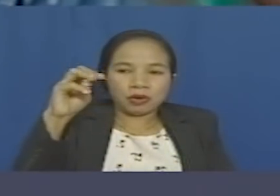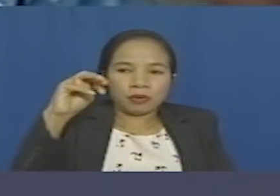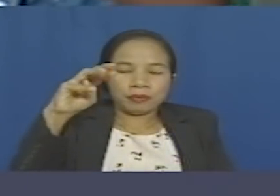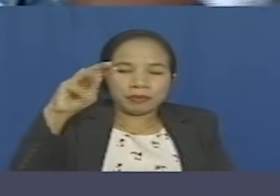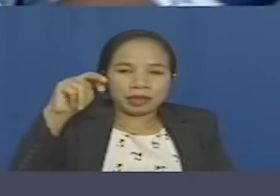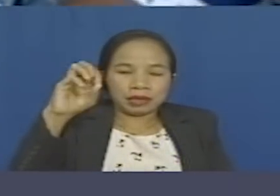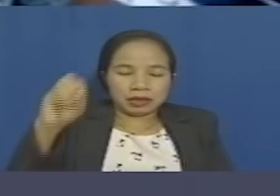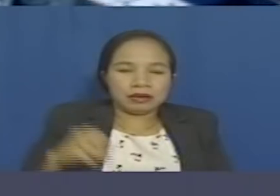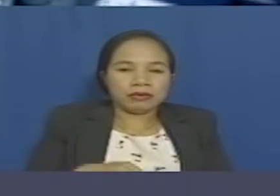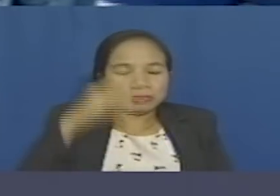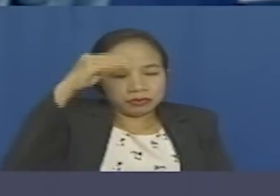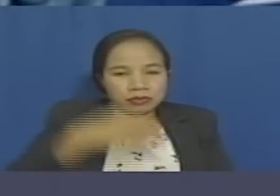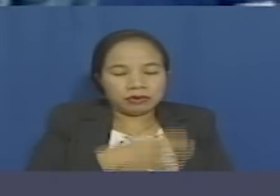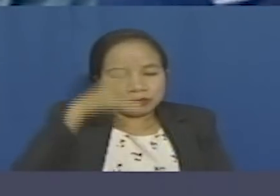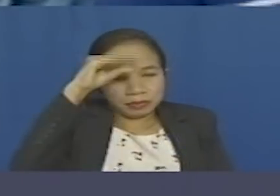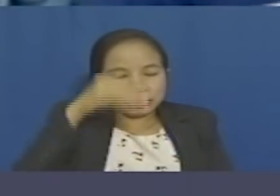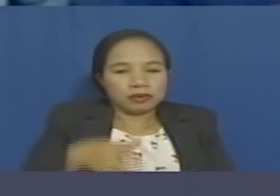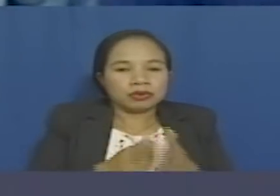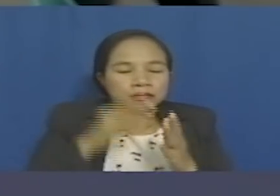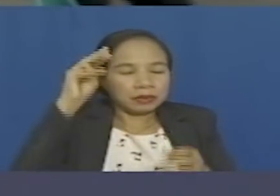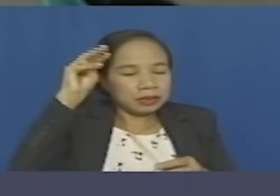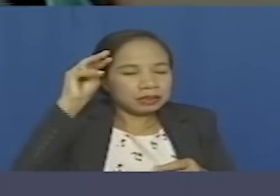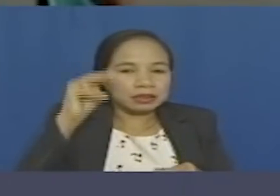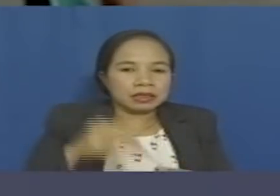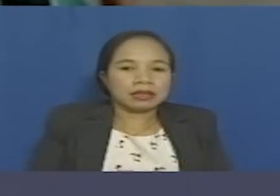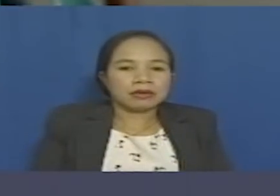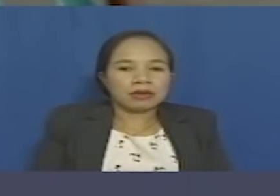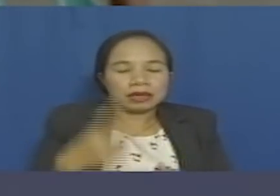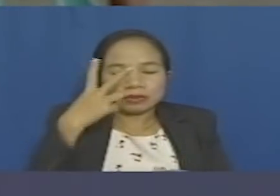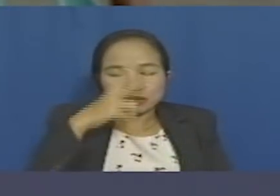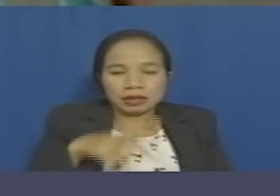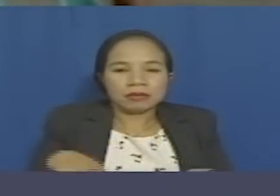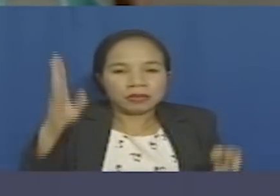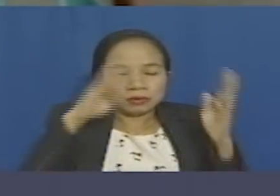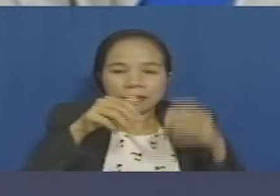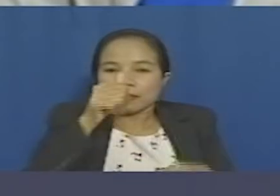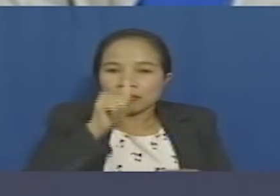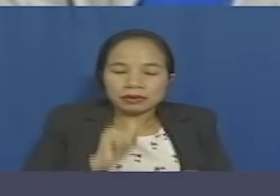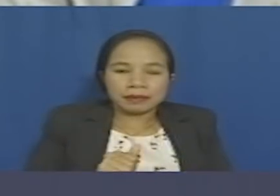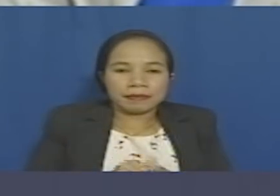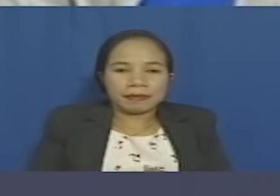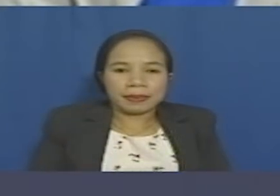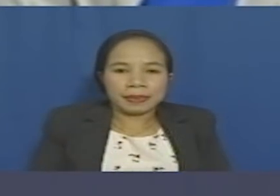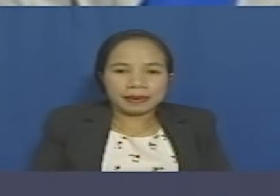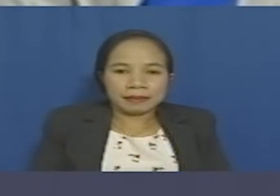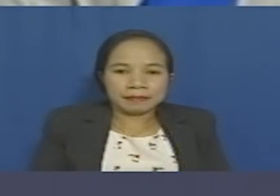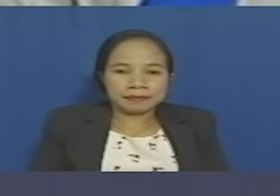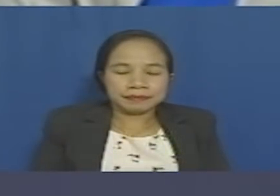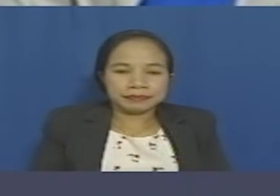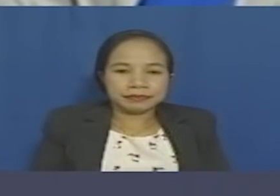matebian, Bento Alberto Carlos Hu, subministério relevante, atu trata assunto ne hosseriu. Família